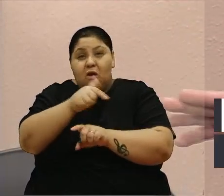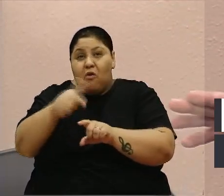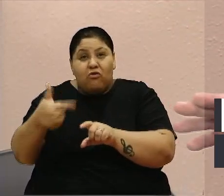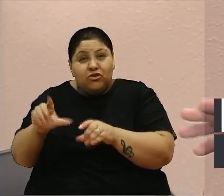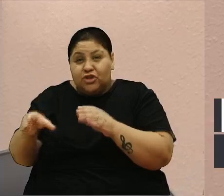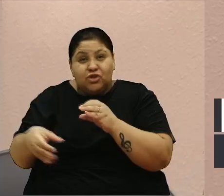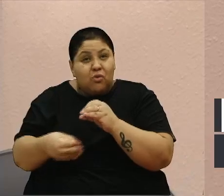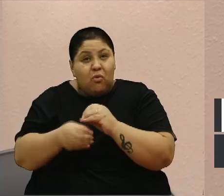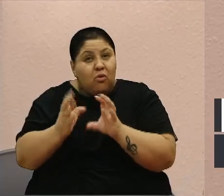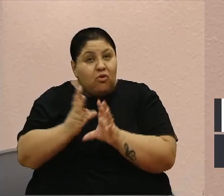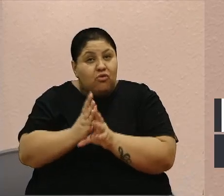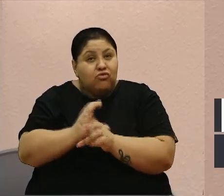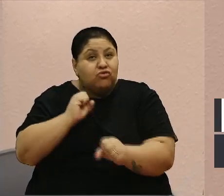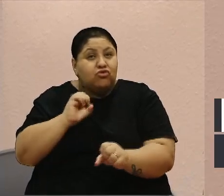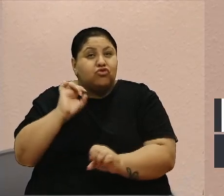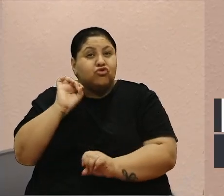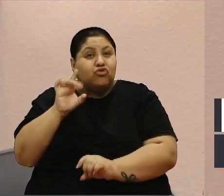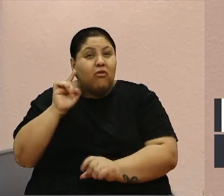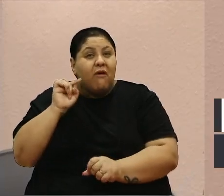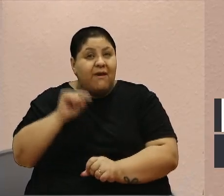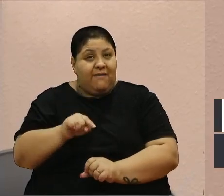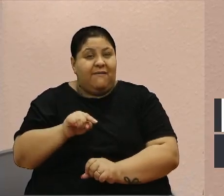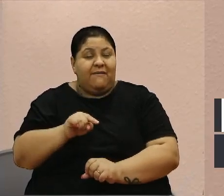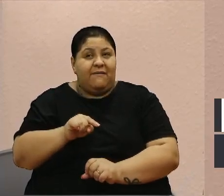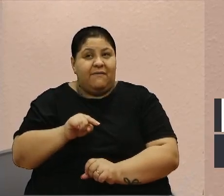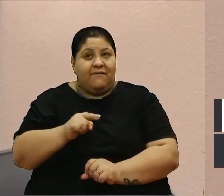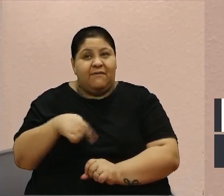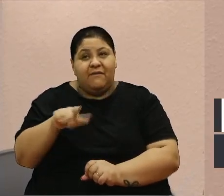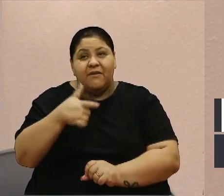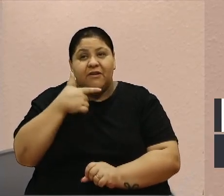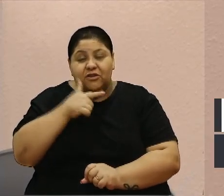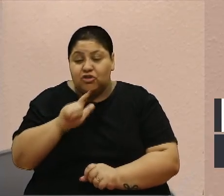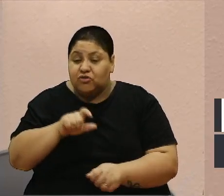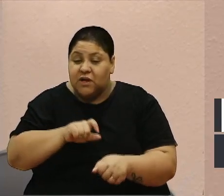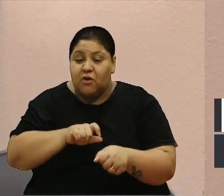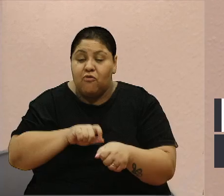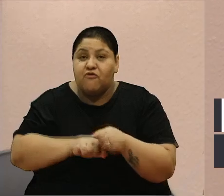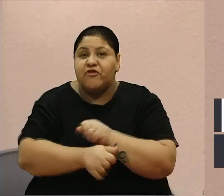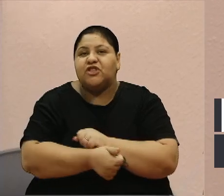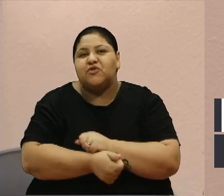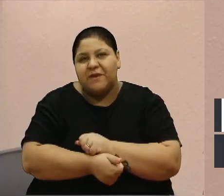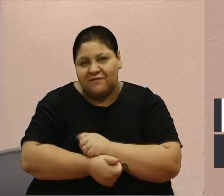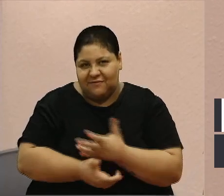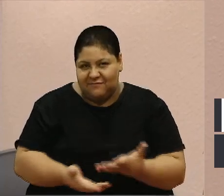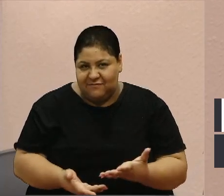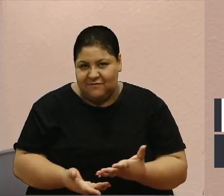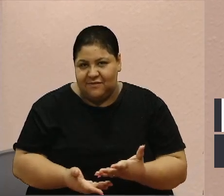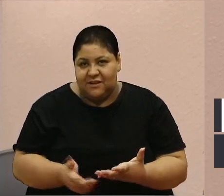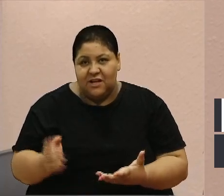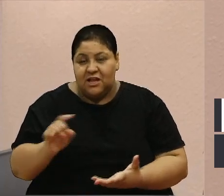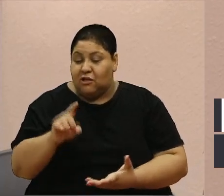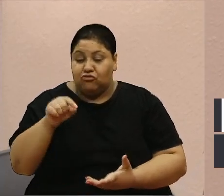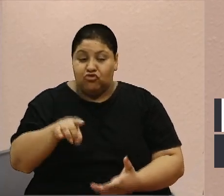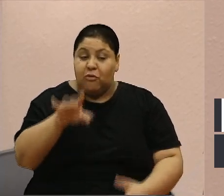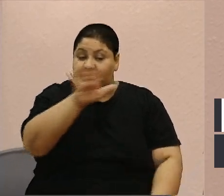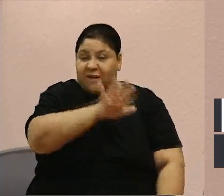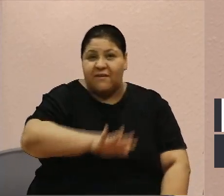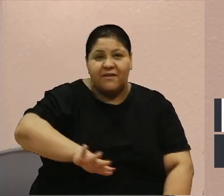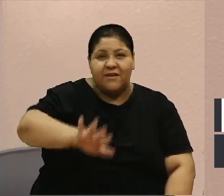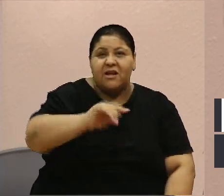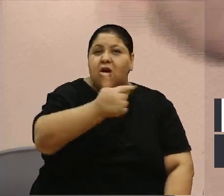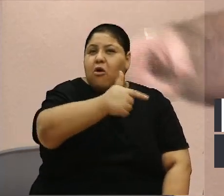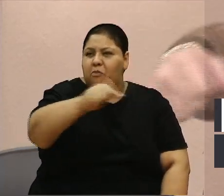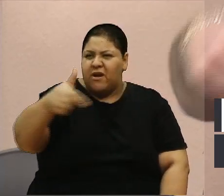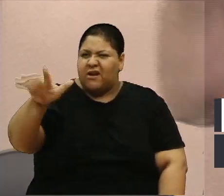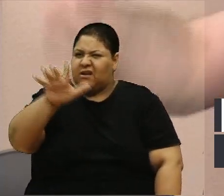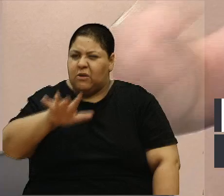aí, vereador Fantinel, a gente consegue um investimento. Não só para essa área, para, dentre outras